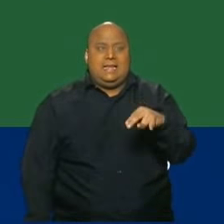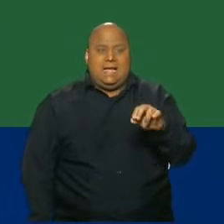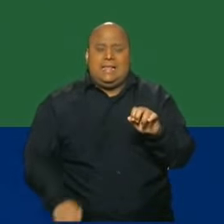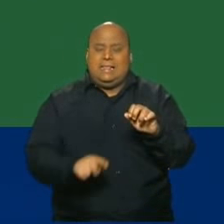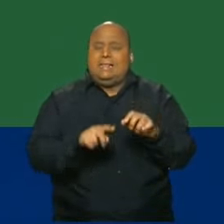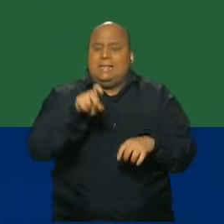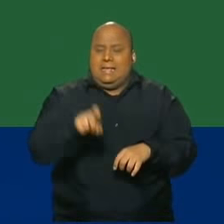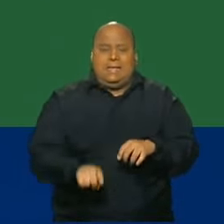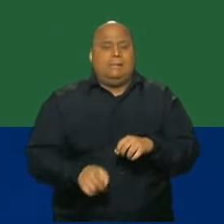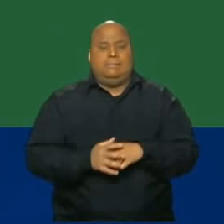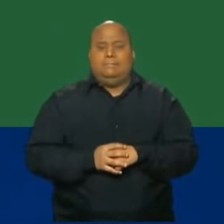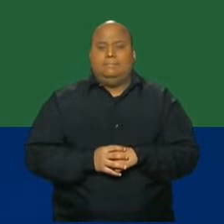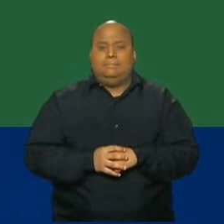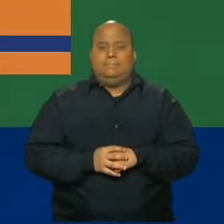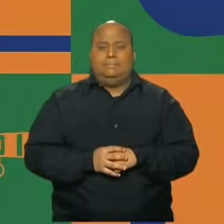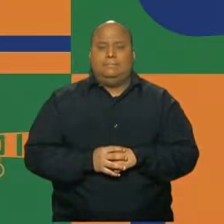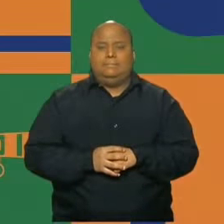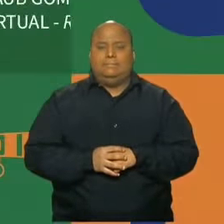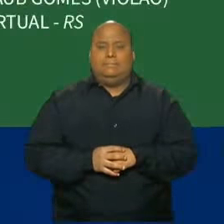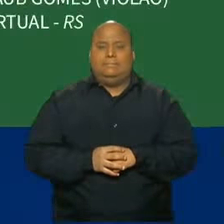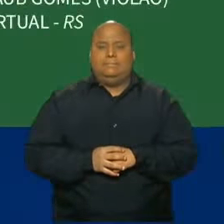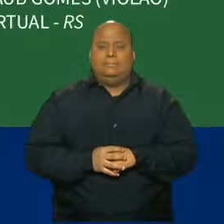Cavalcante.